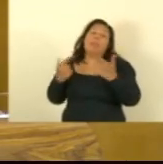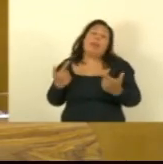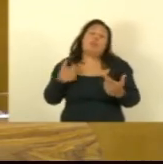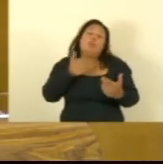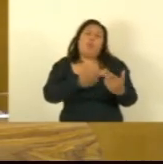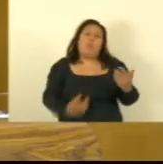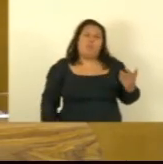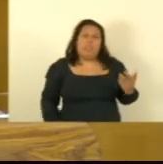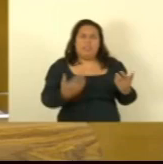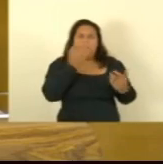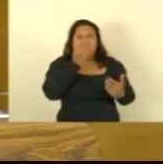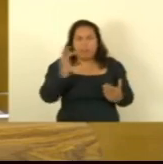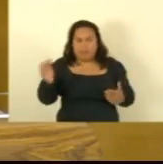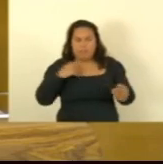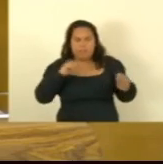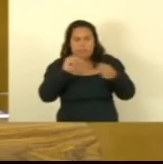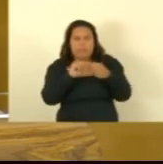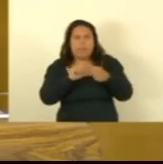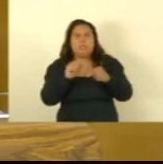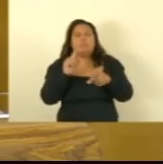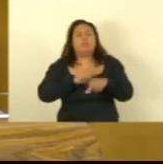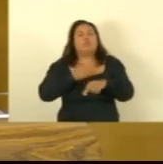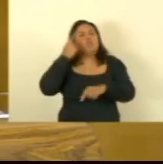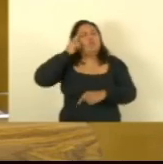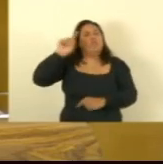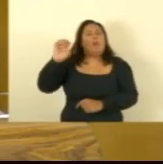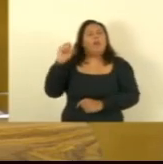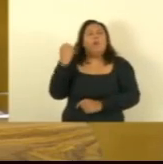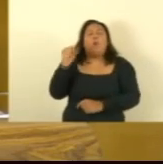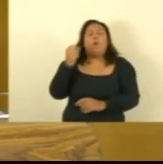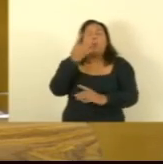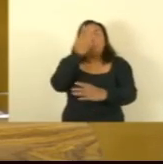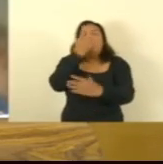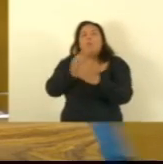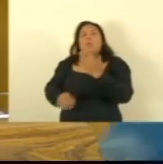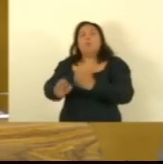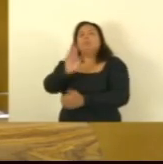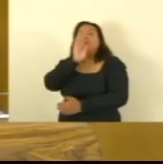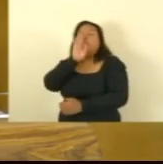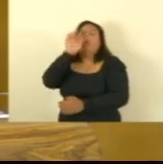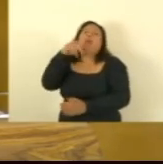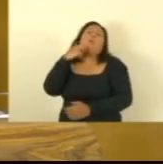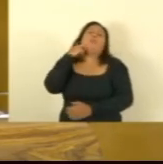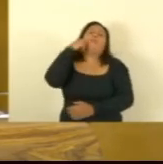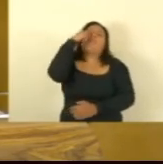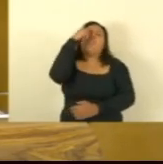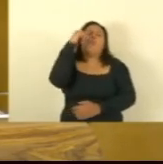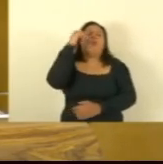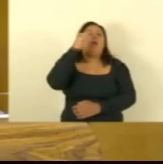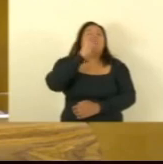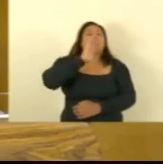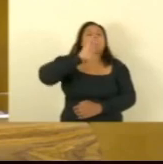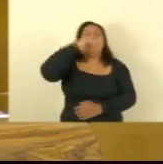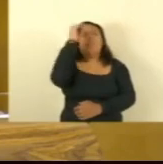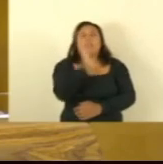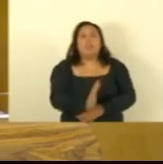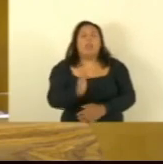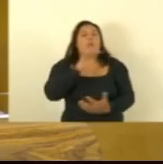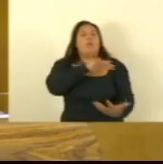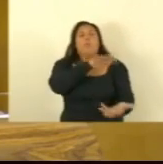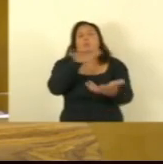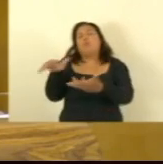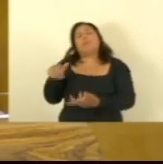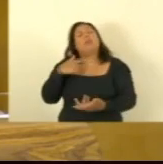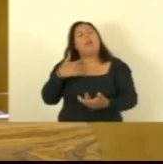governo federal tem feito, e nesse ato do dia 8, com essa omissão, é uma vergonha nacional e mundial. Espero eu